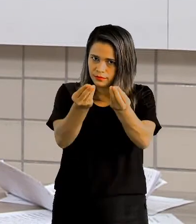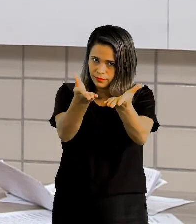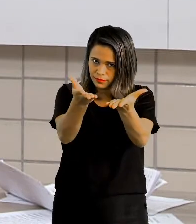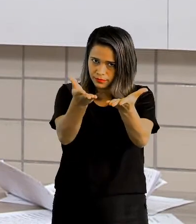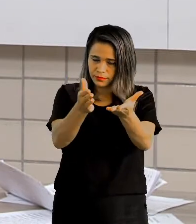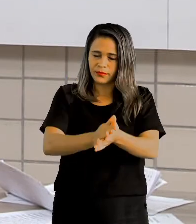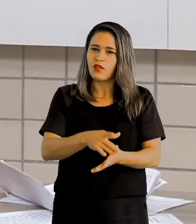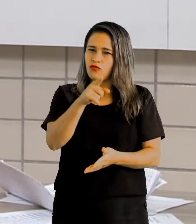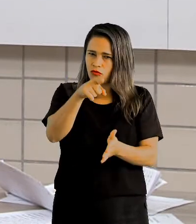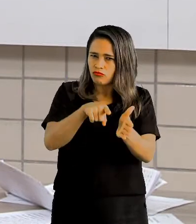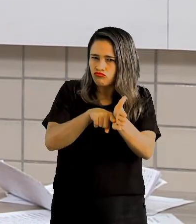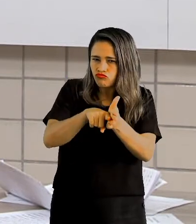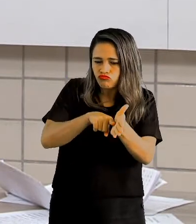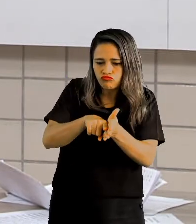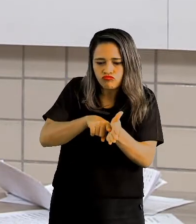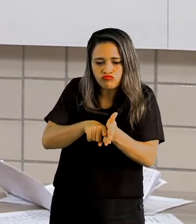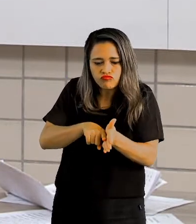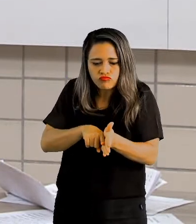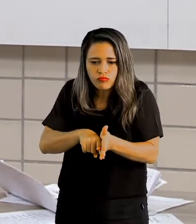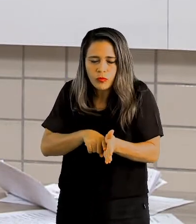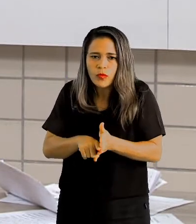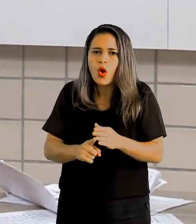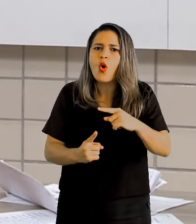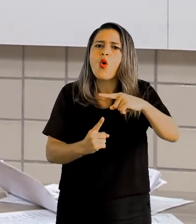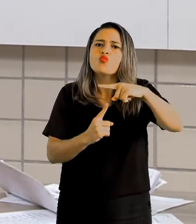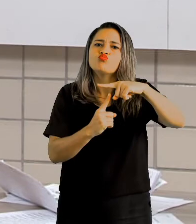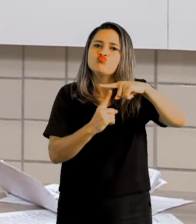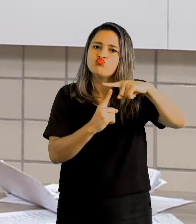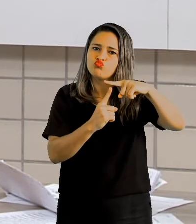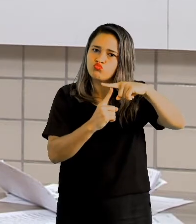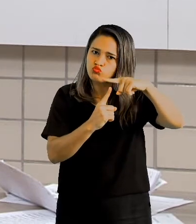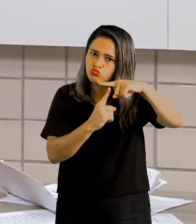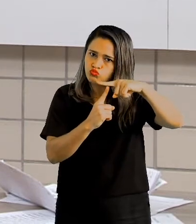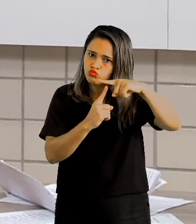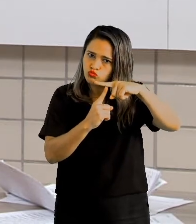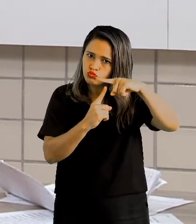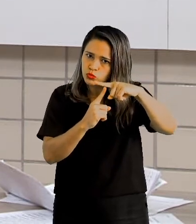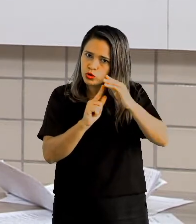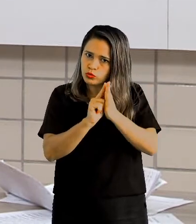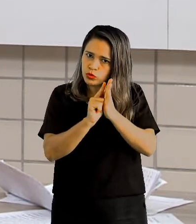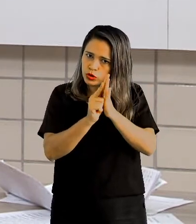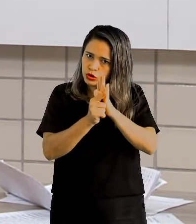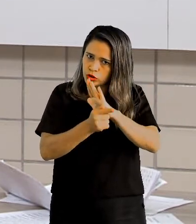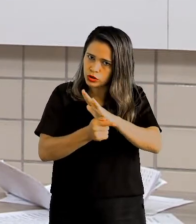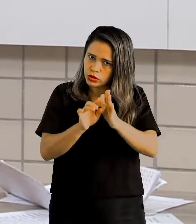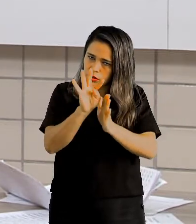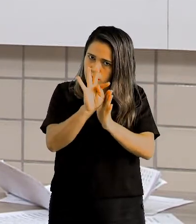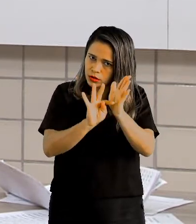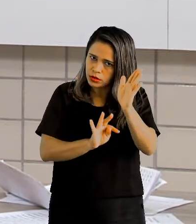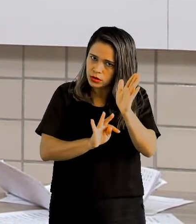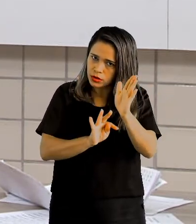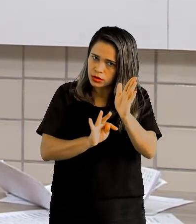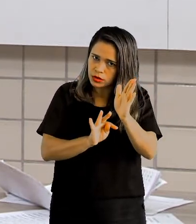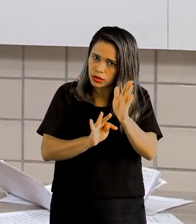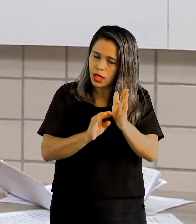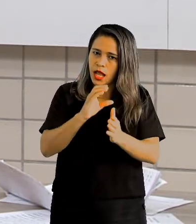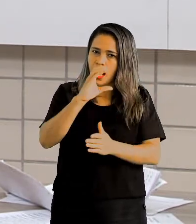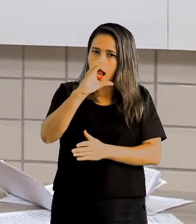vão pesquisar um tipo textual, um gênero textual chamado